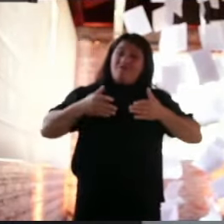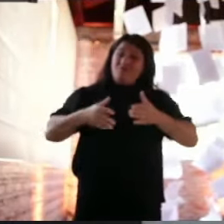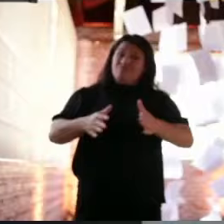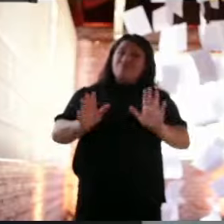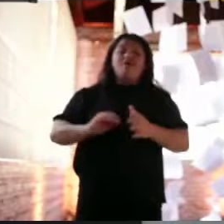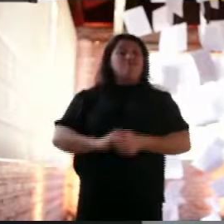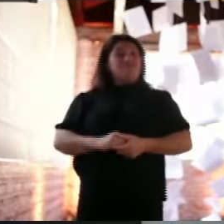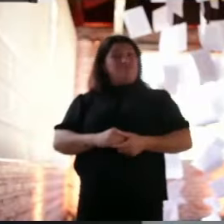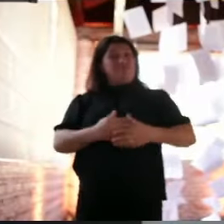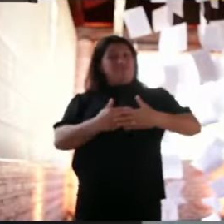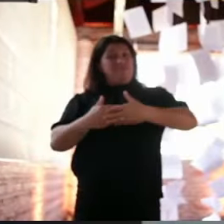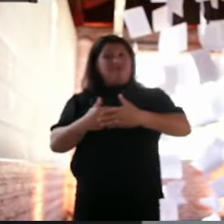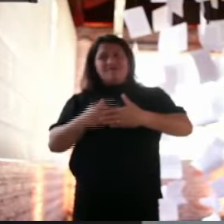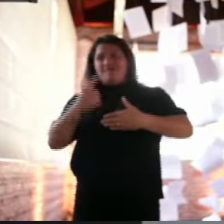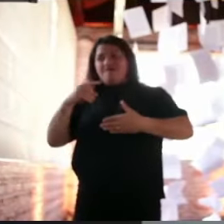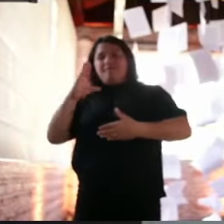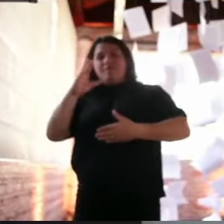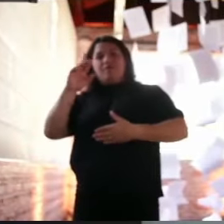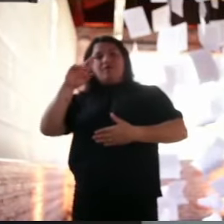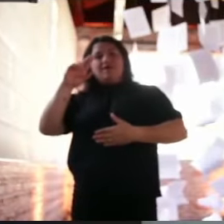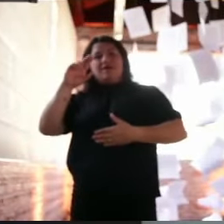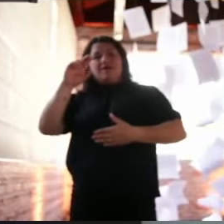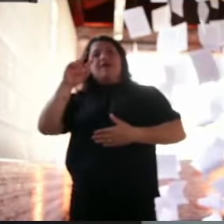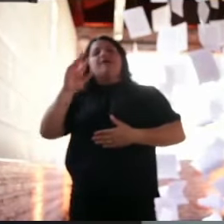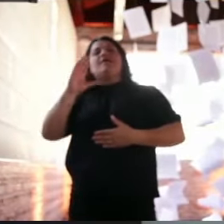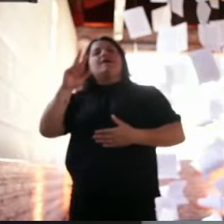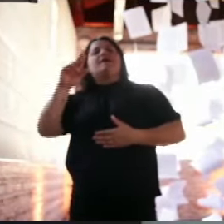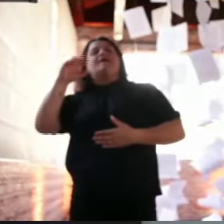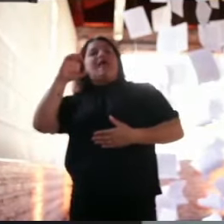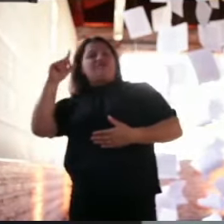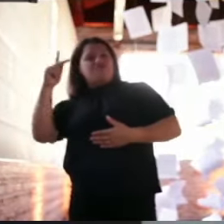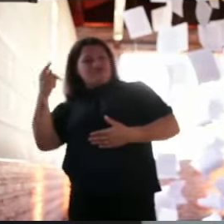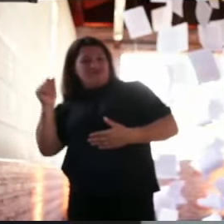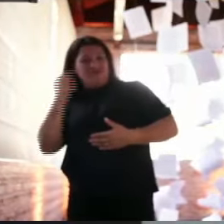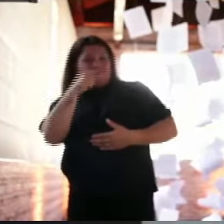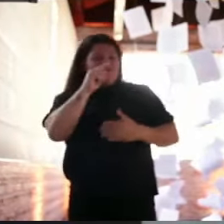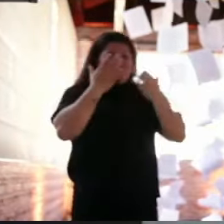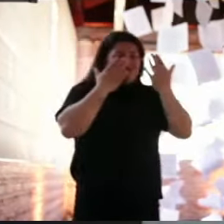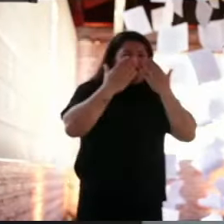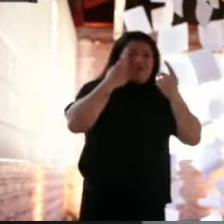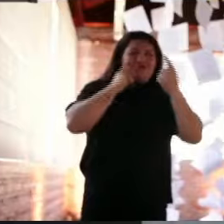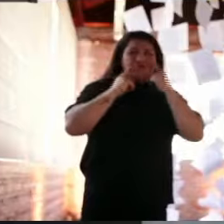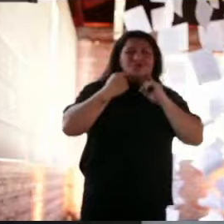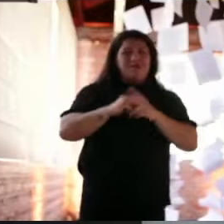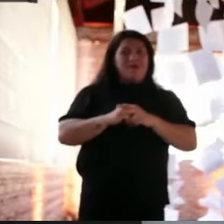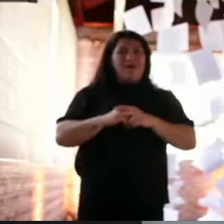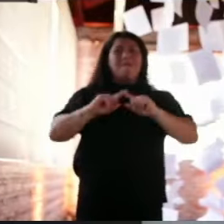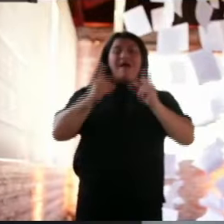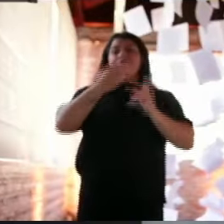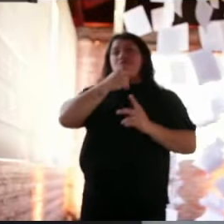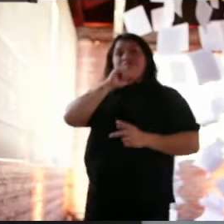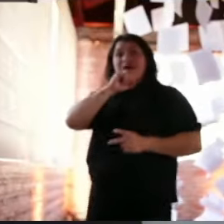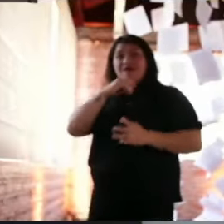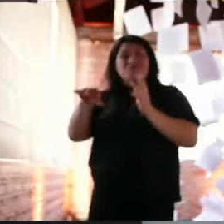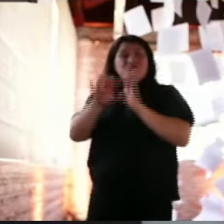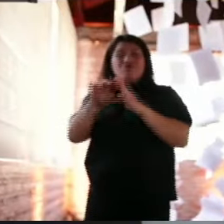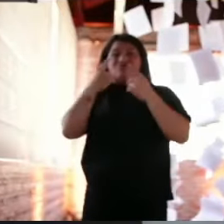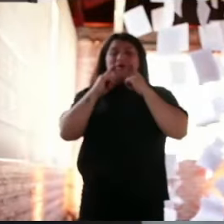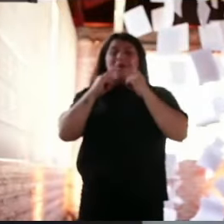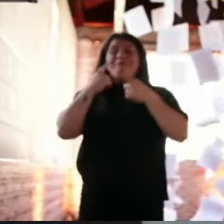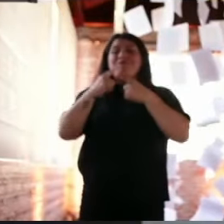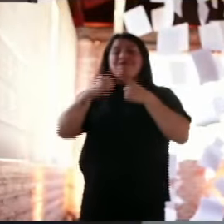bota a criança na creche vai eu estava chorando o pai bota a criança na creche não chega no consultório chorando por que que elas